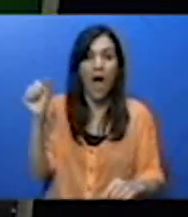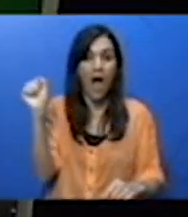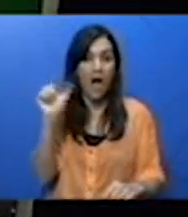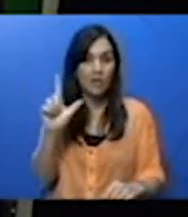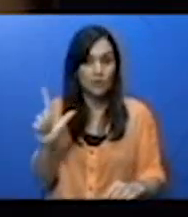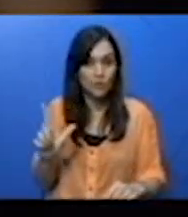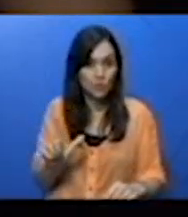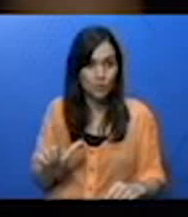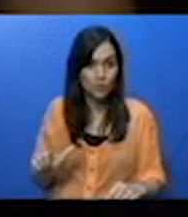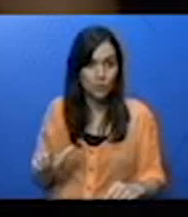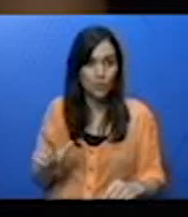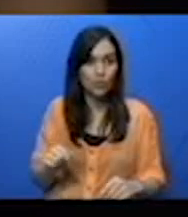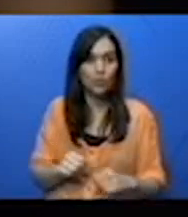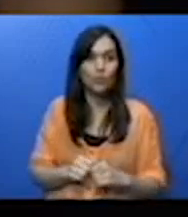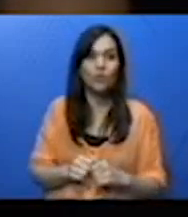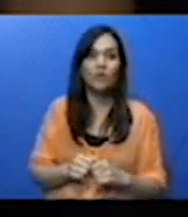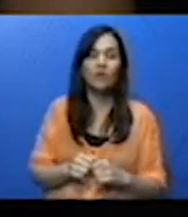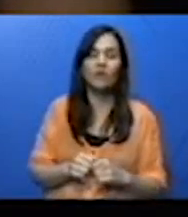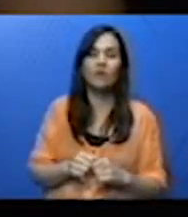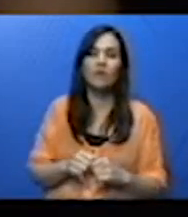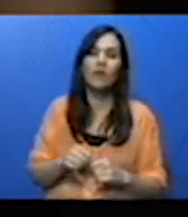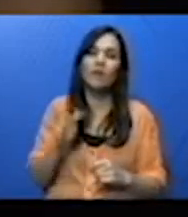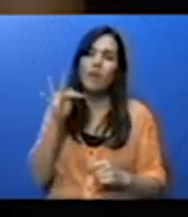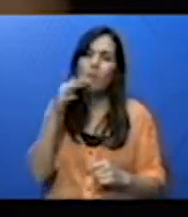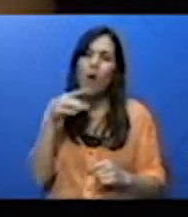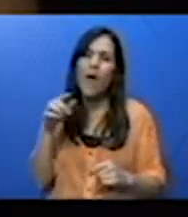renitente, rosa de novo,